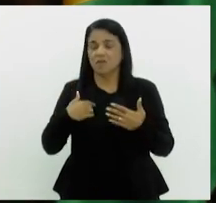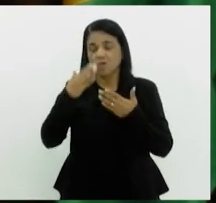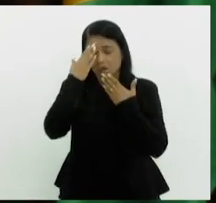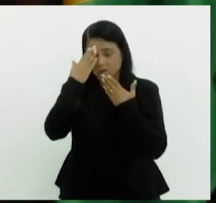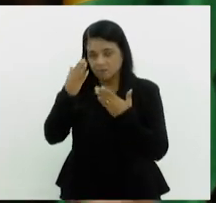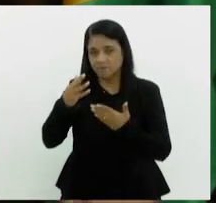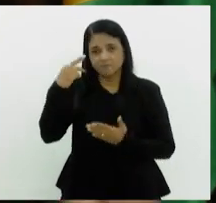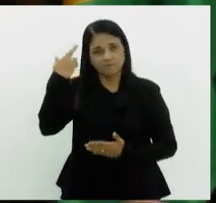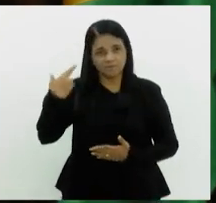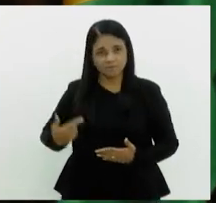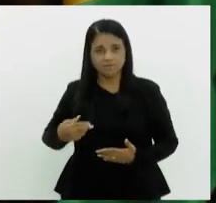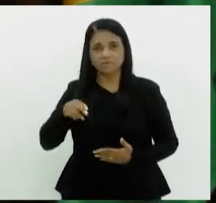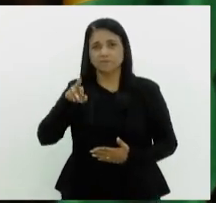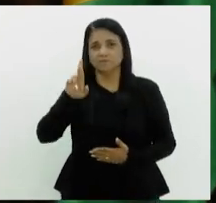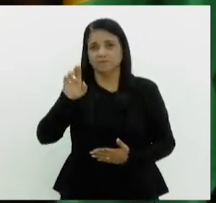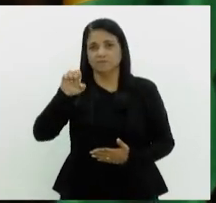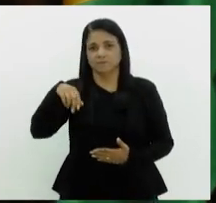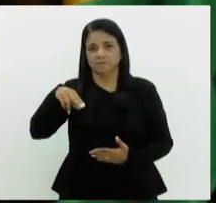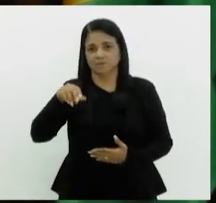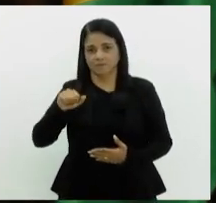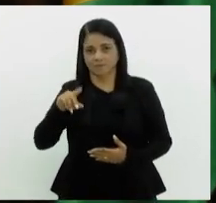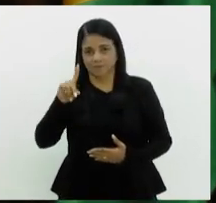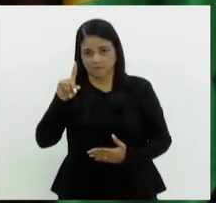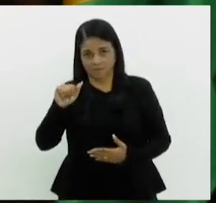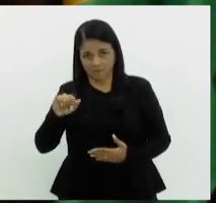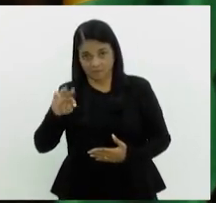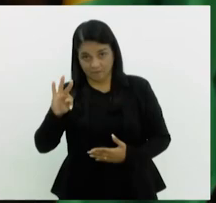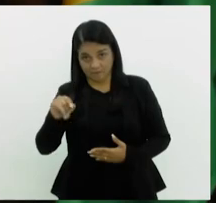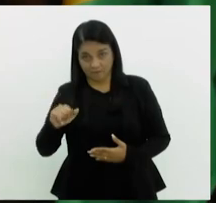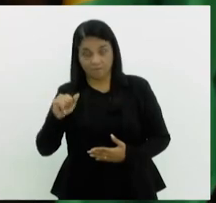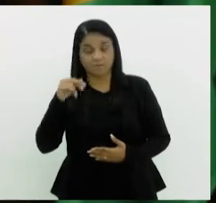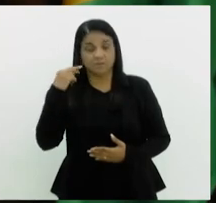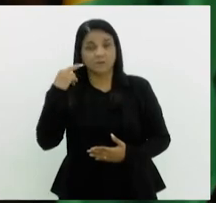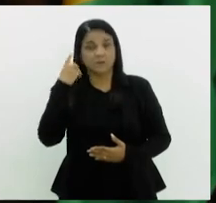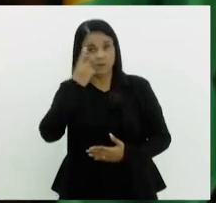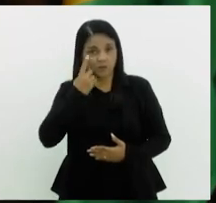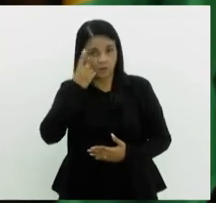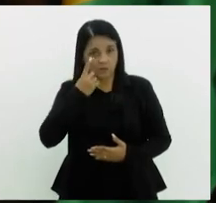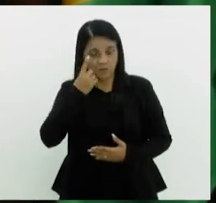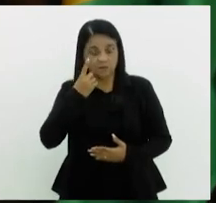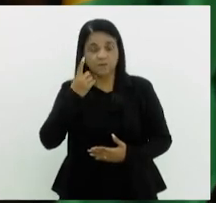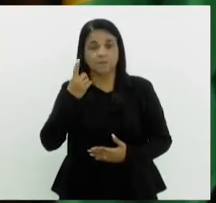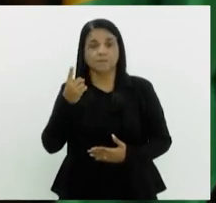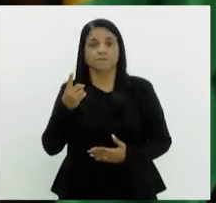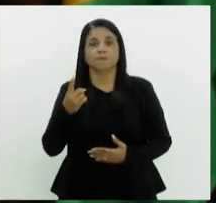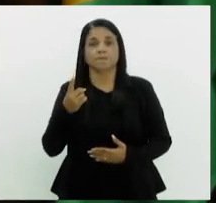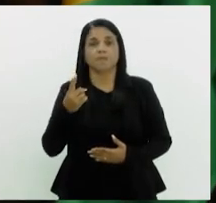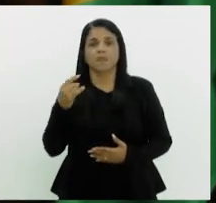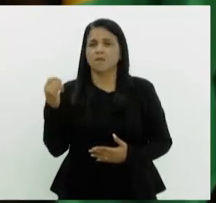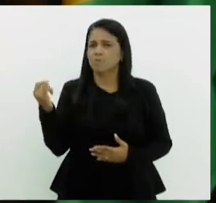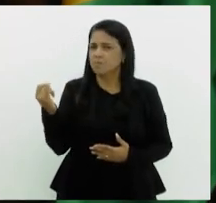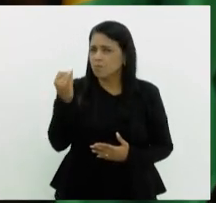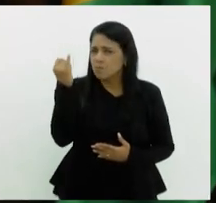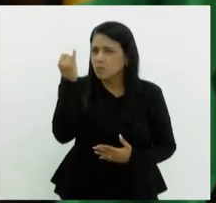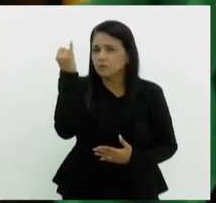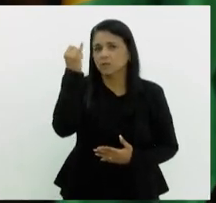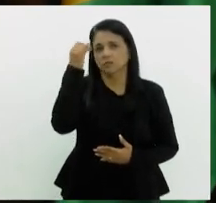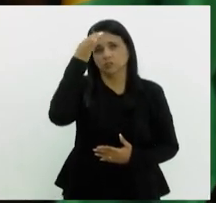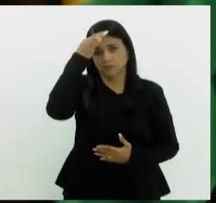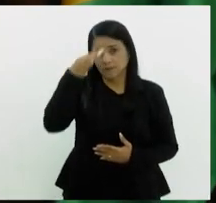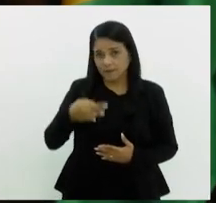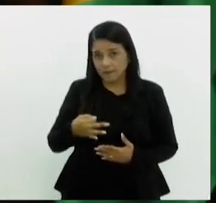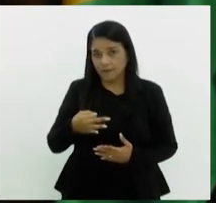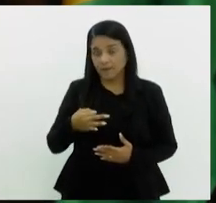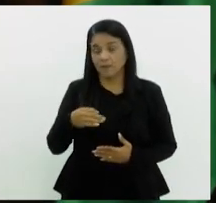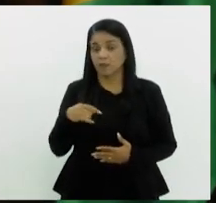Renata, tá? A nossa querida Renata, porque é importante que a gente entenda isso, nós